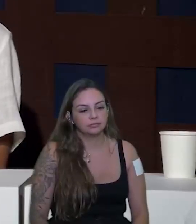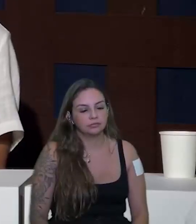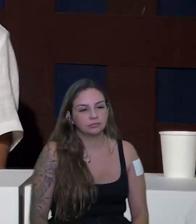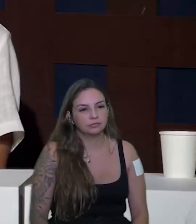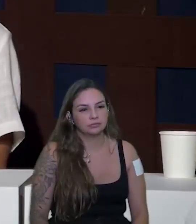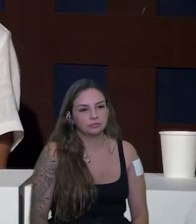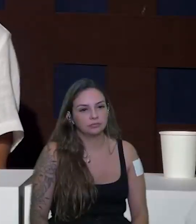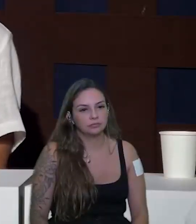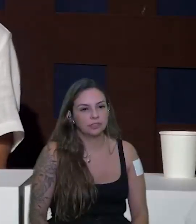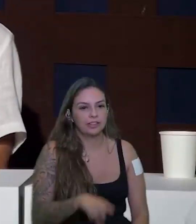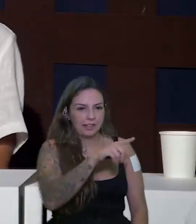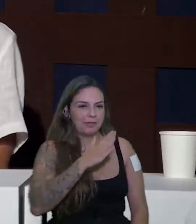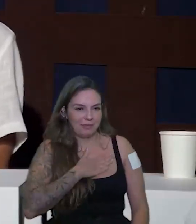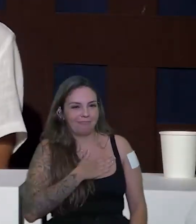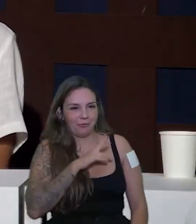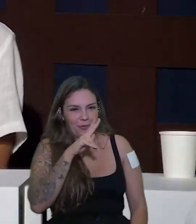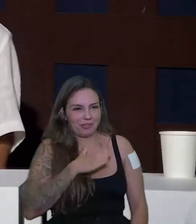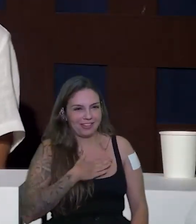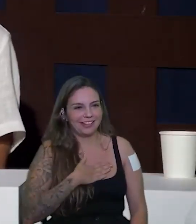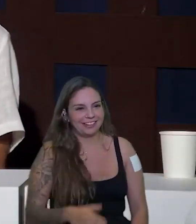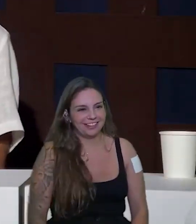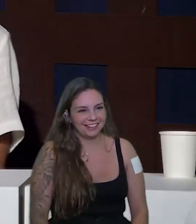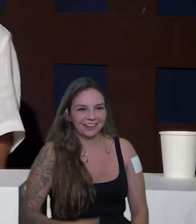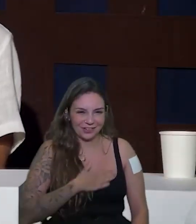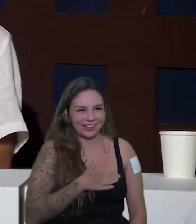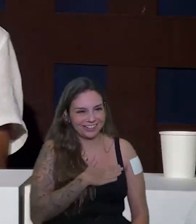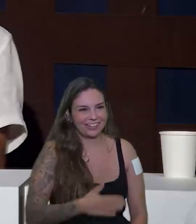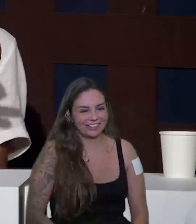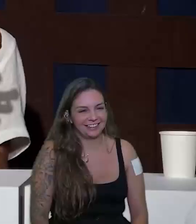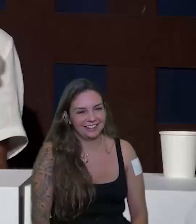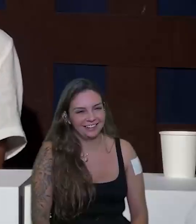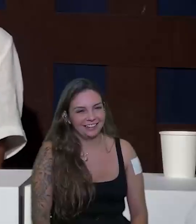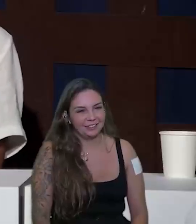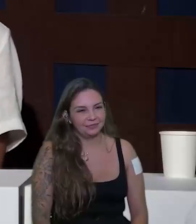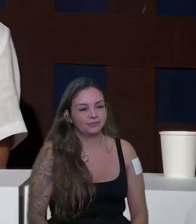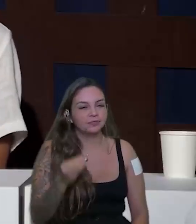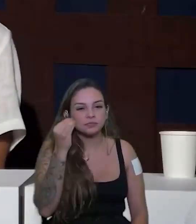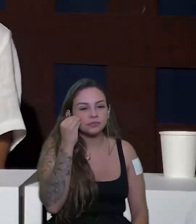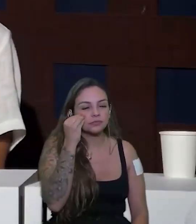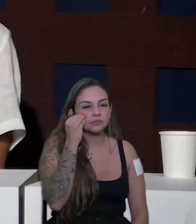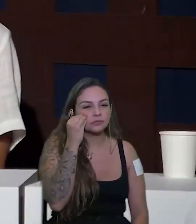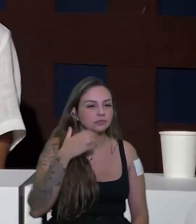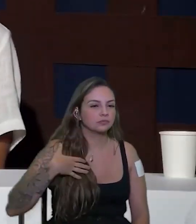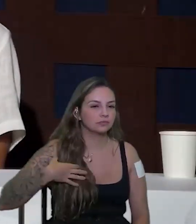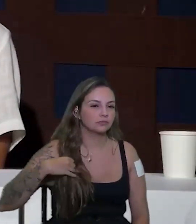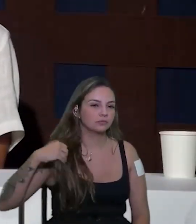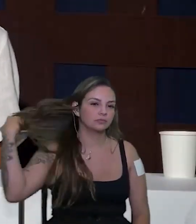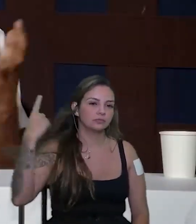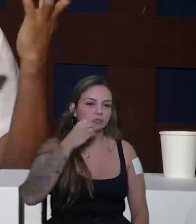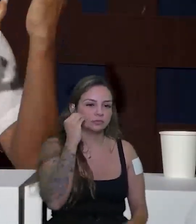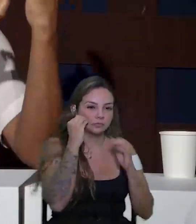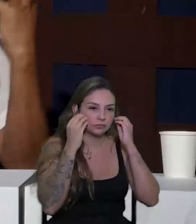aí a menina essa diz, essa é das minhas. Né? Aí eu gostei. Enfim, é a tentativa do